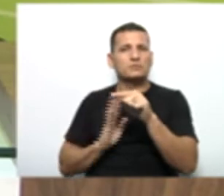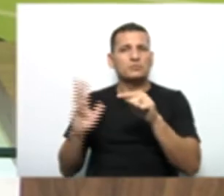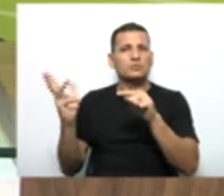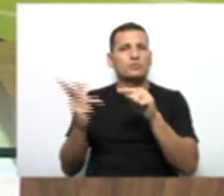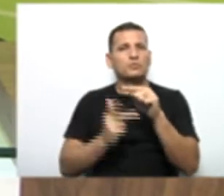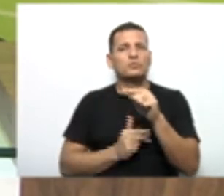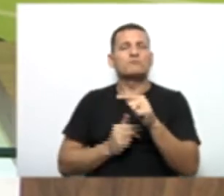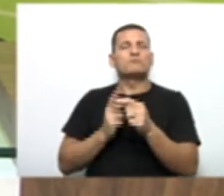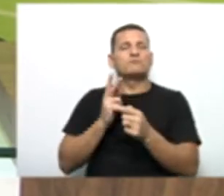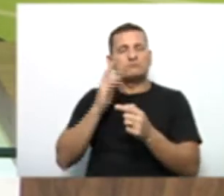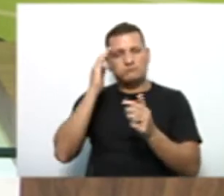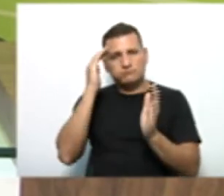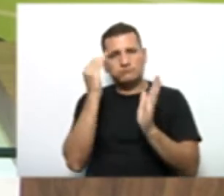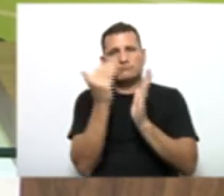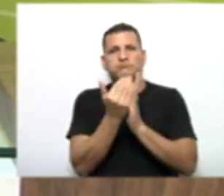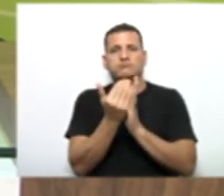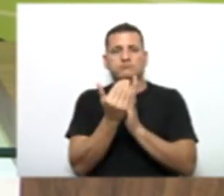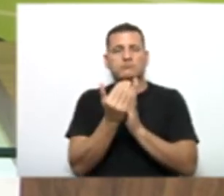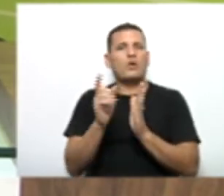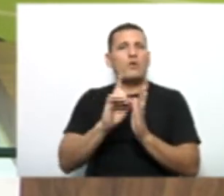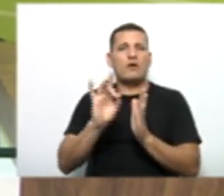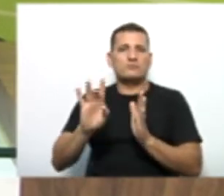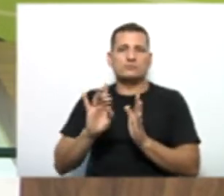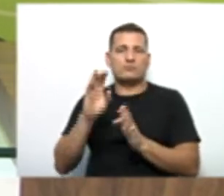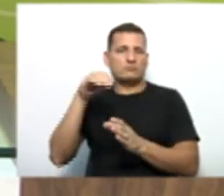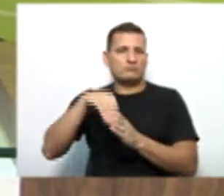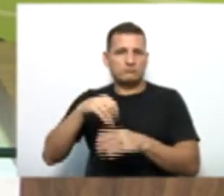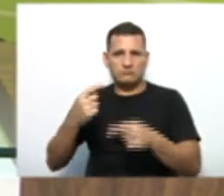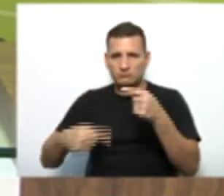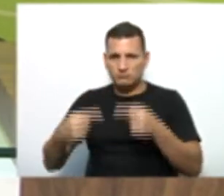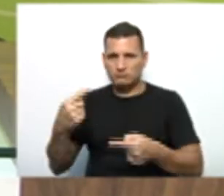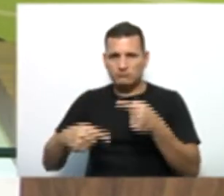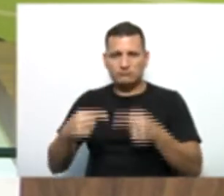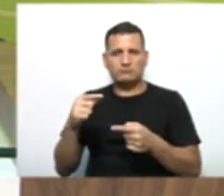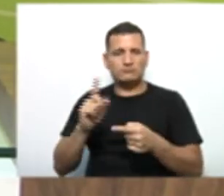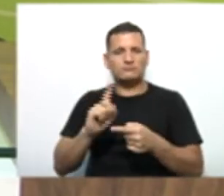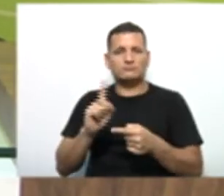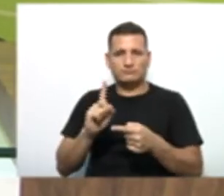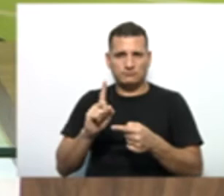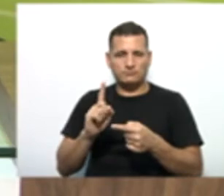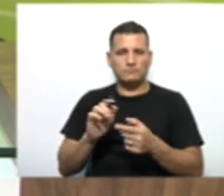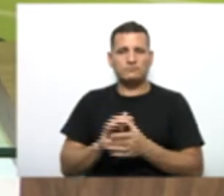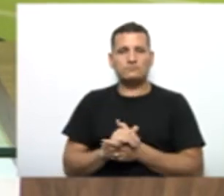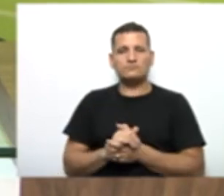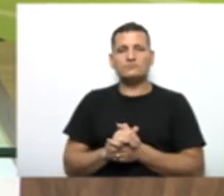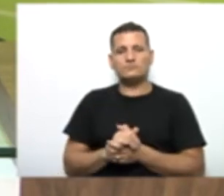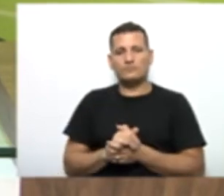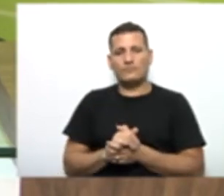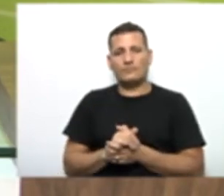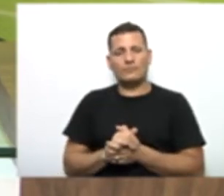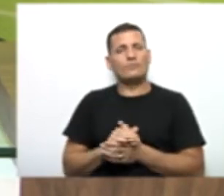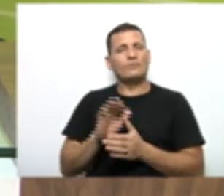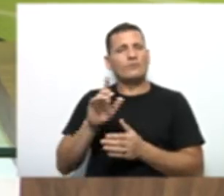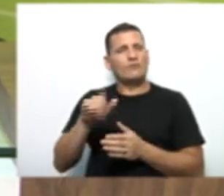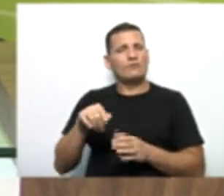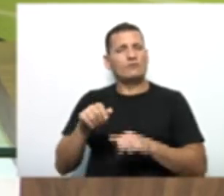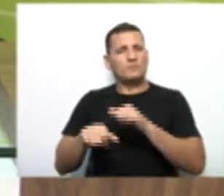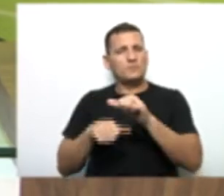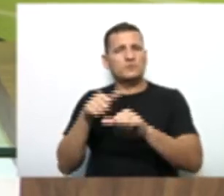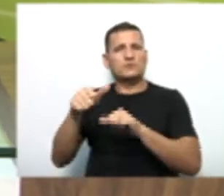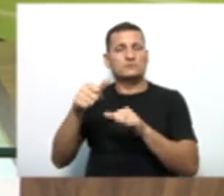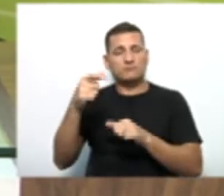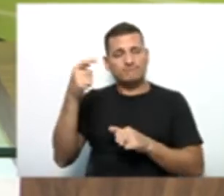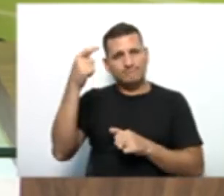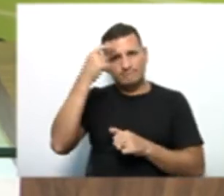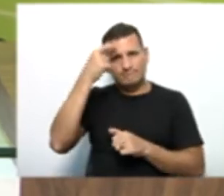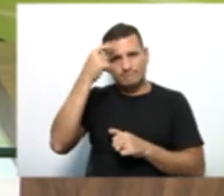os brasileiros que estão dentro do sistema político brasileiro. Né? E é justamente essa mudança de mentalidade